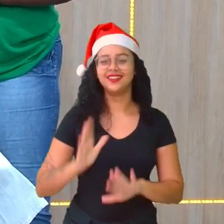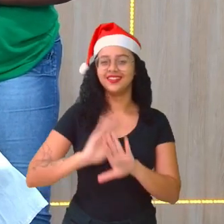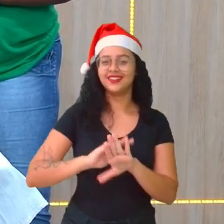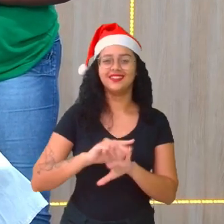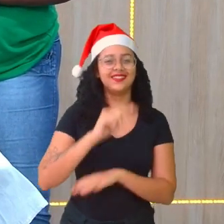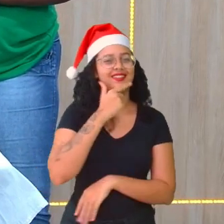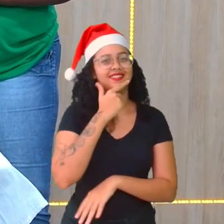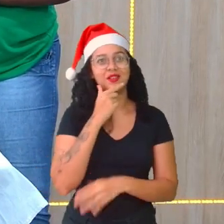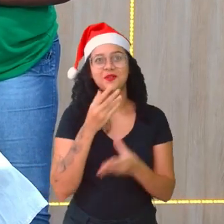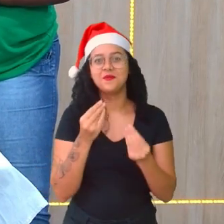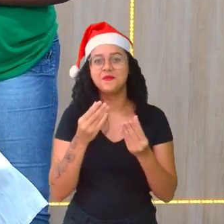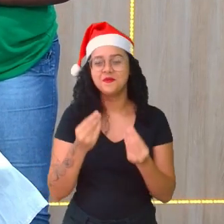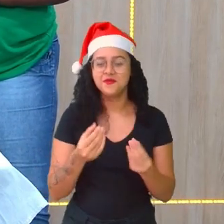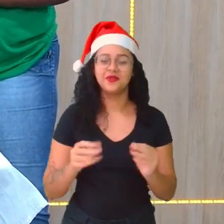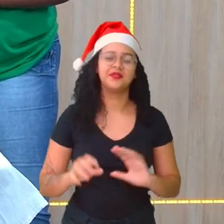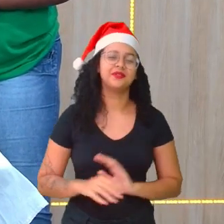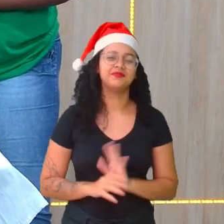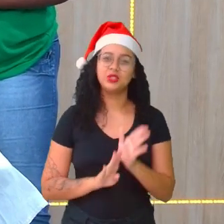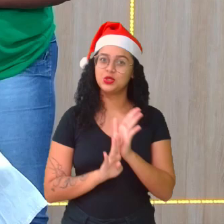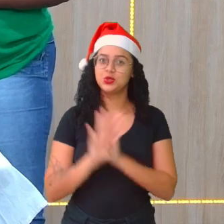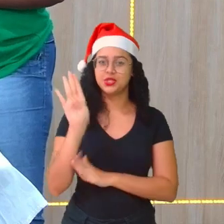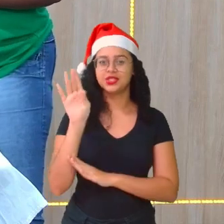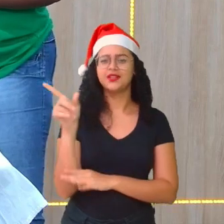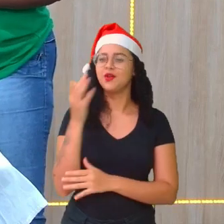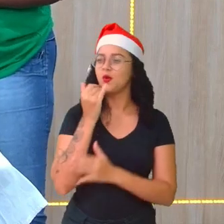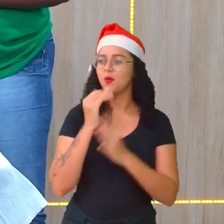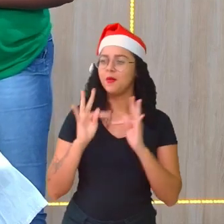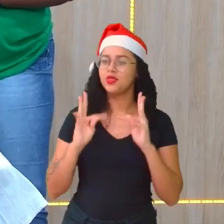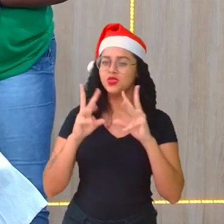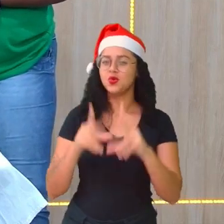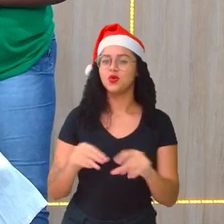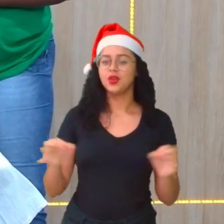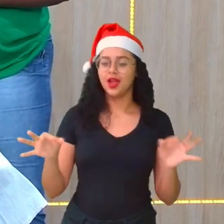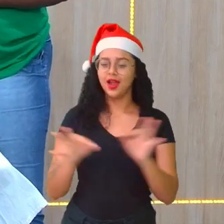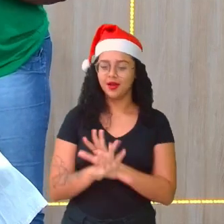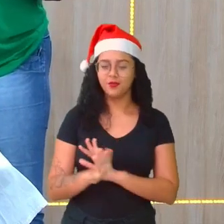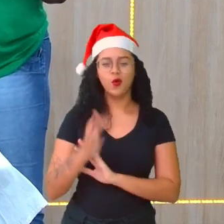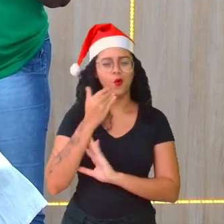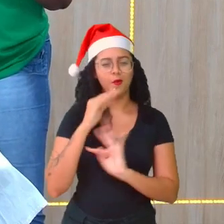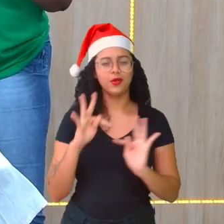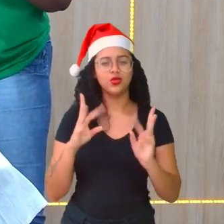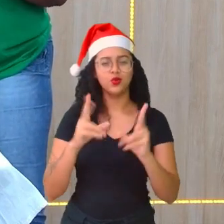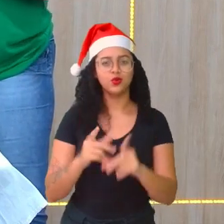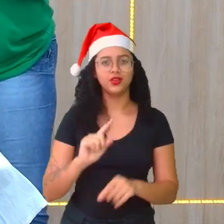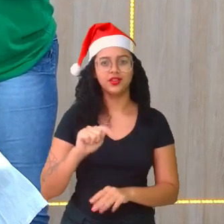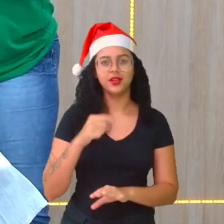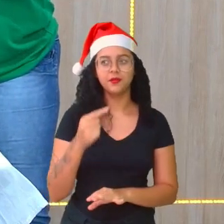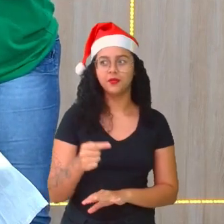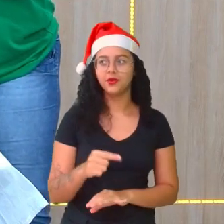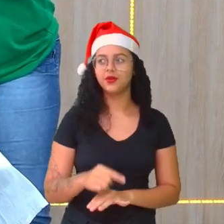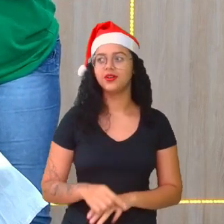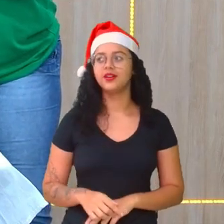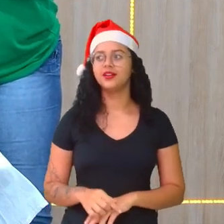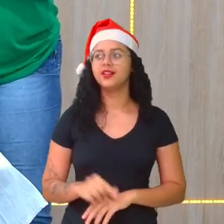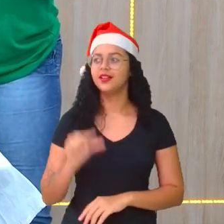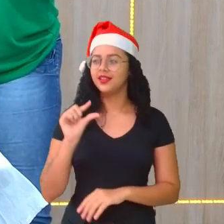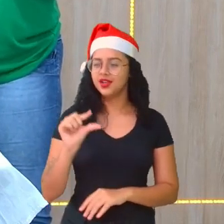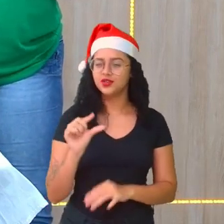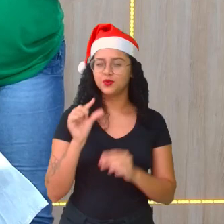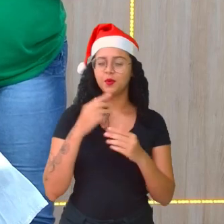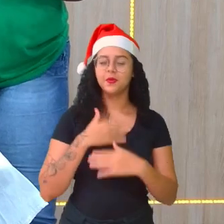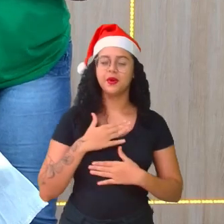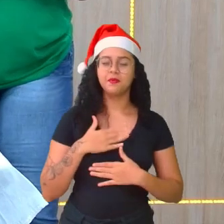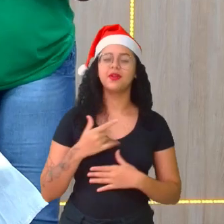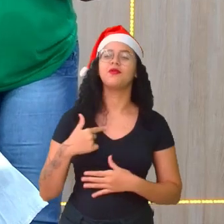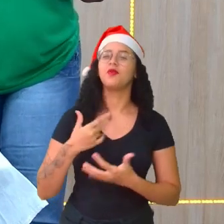só. Sucesso esse Ricardo. E ele disse que vai comer tudinho daqui a pouco. Tudinho não, deixa um pouquinho de calabresa que eu vou querer